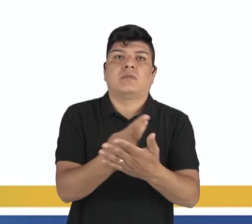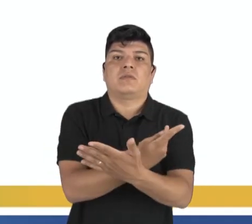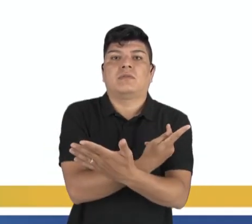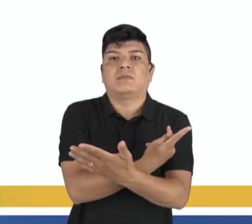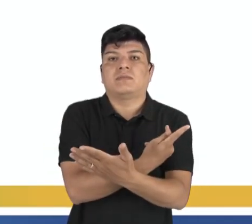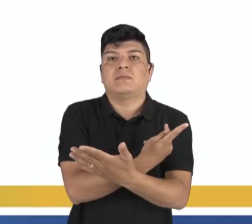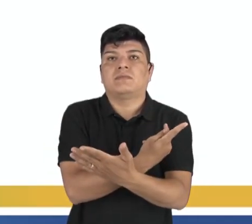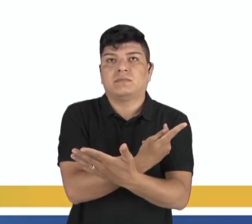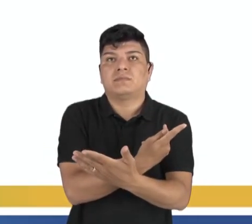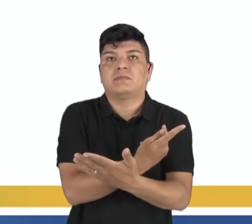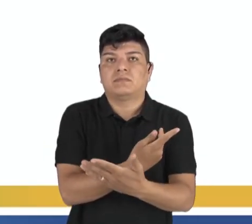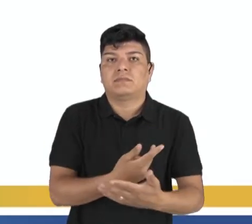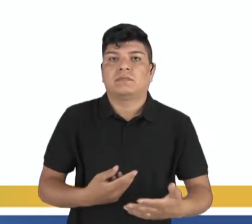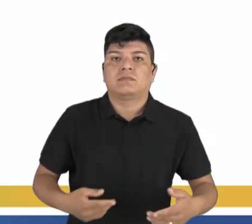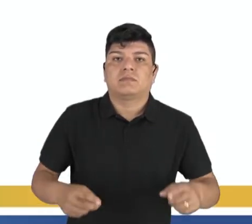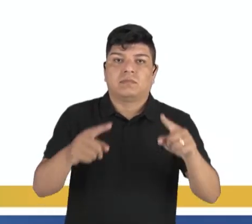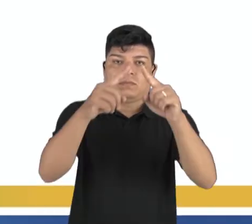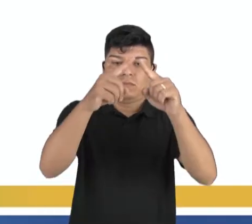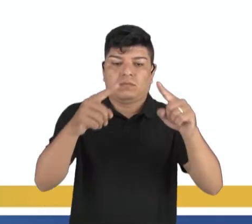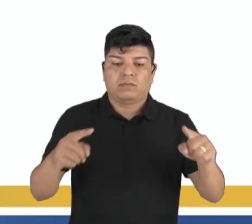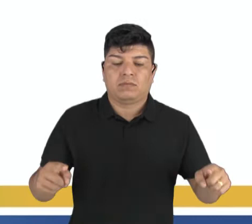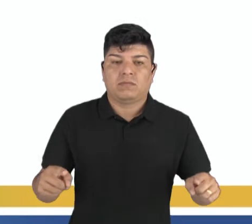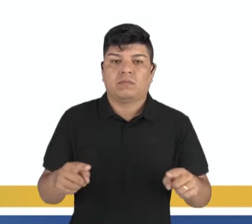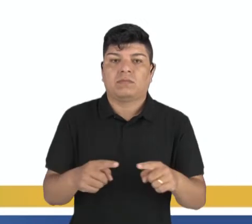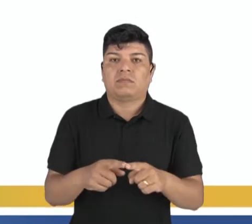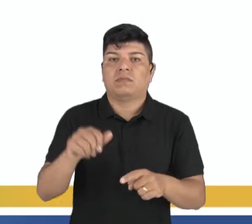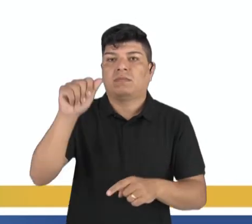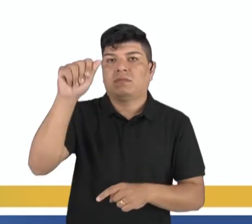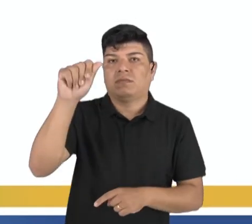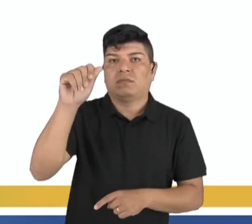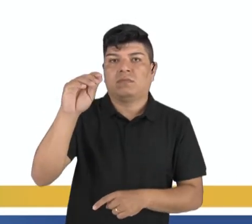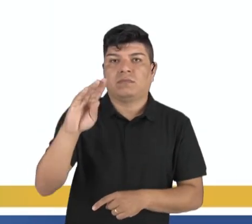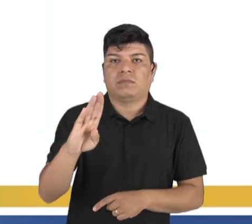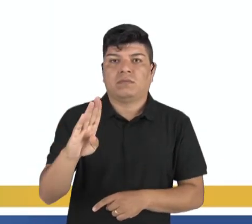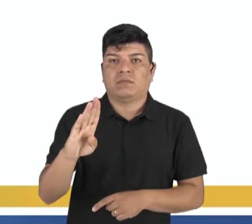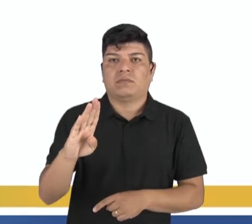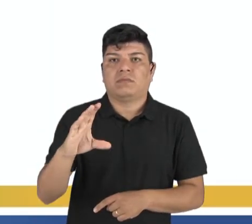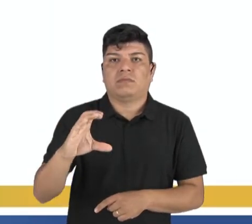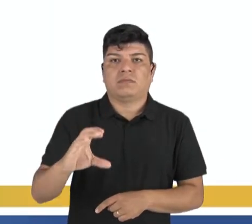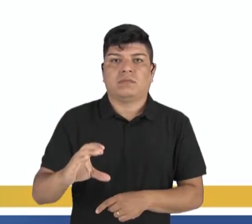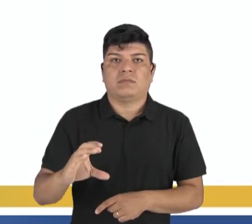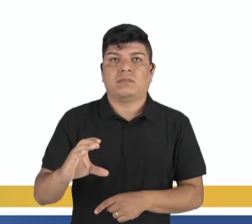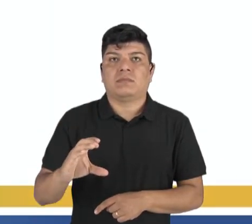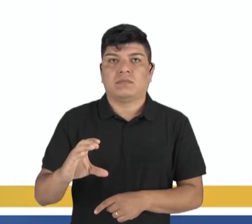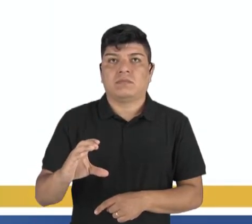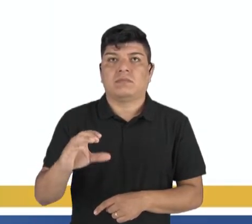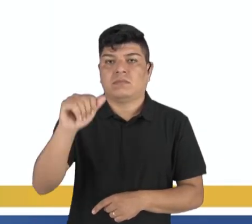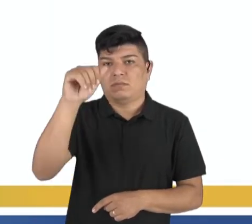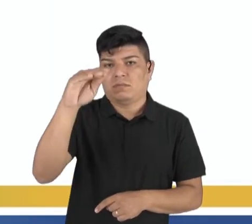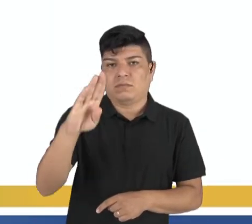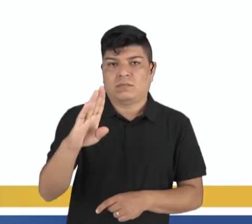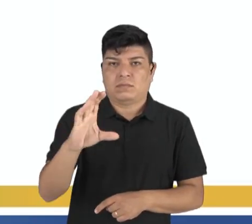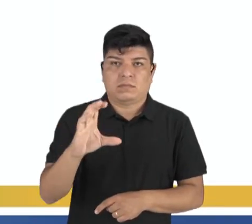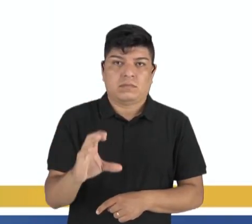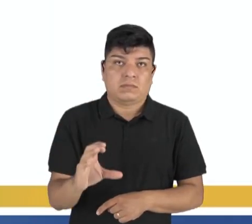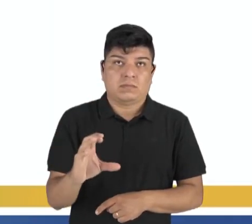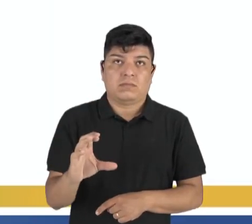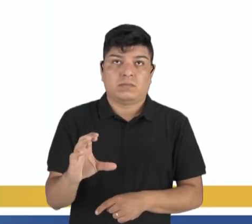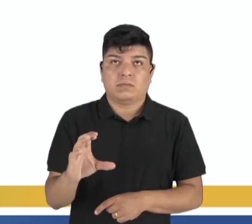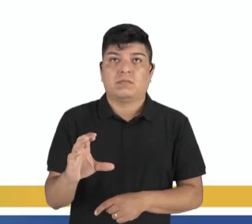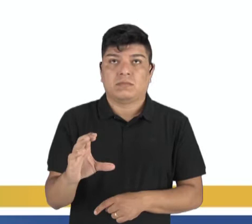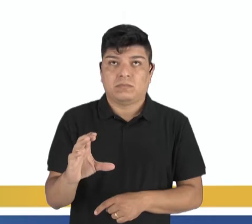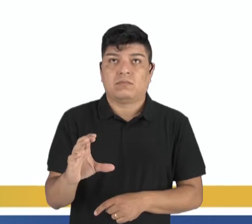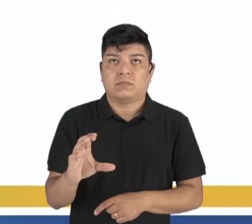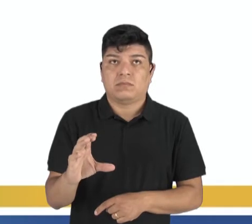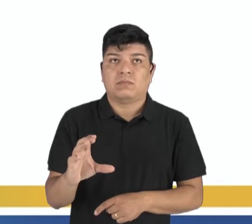nessa Rotação o triângulo a linha Belinha você linha Foi obtido do triângulo abc por meio de um giro no